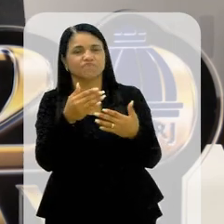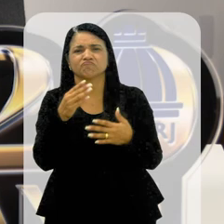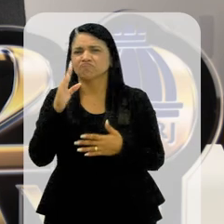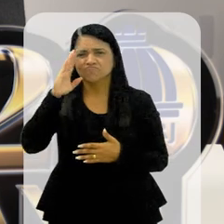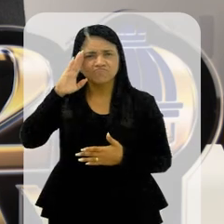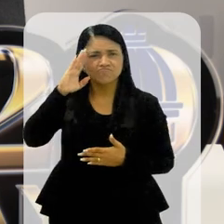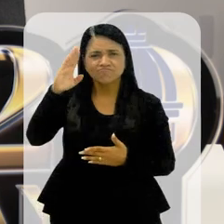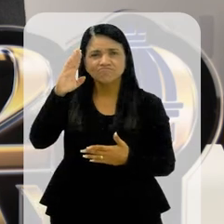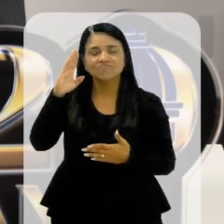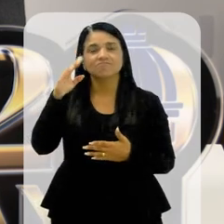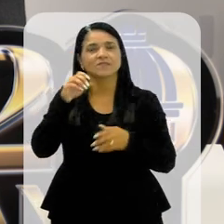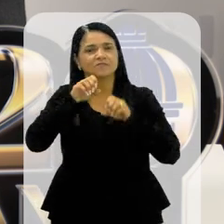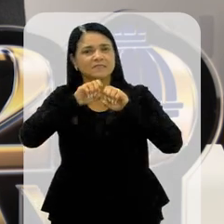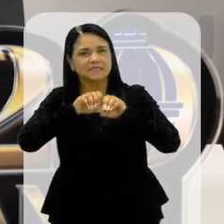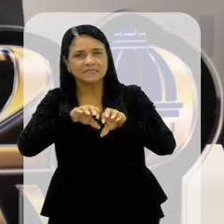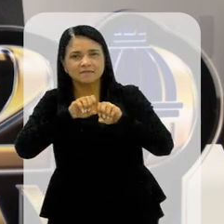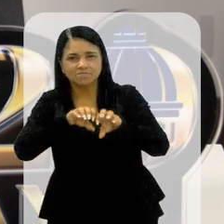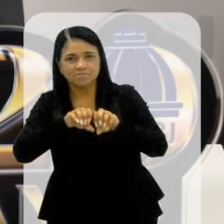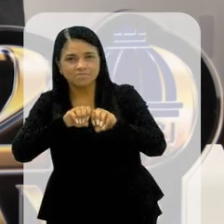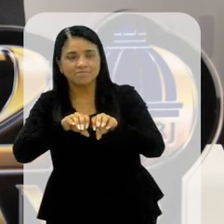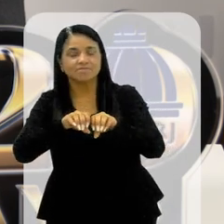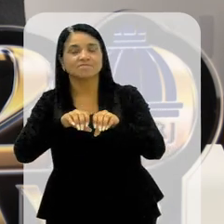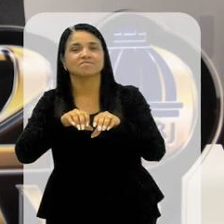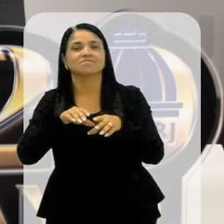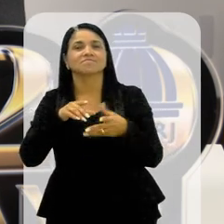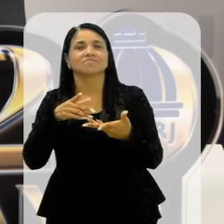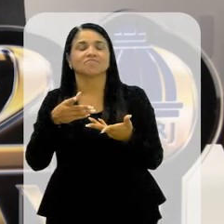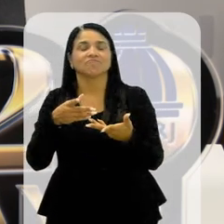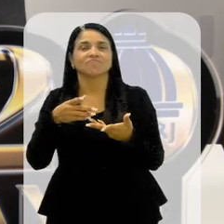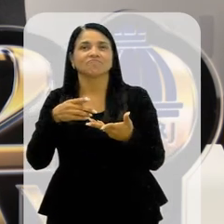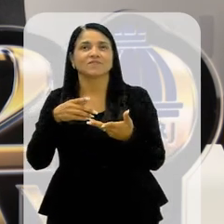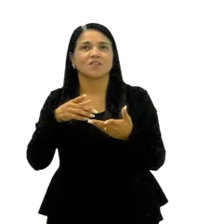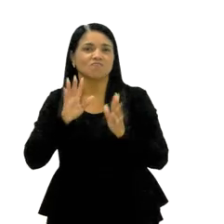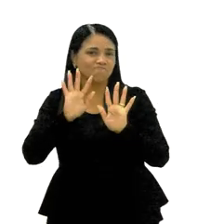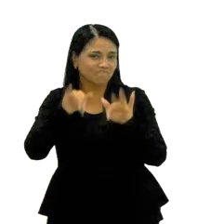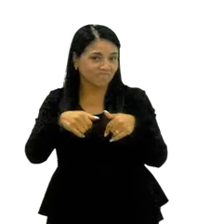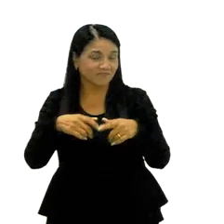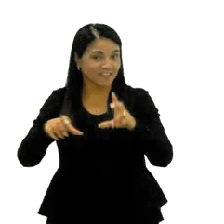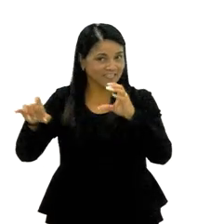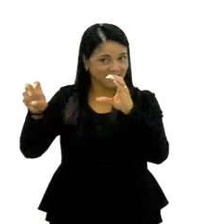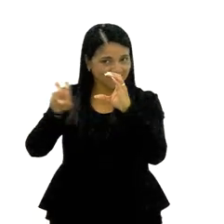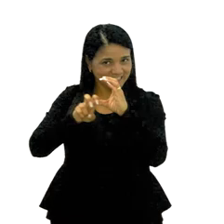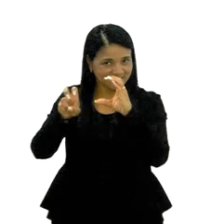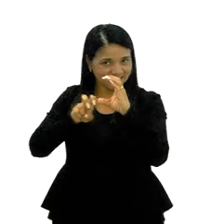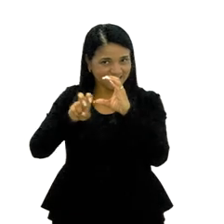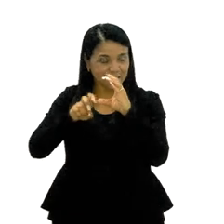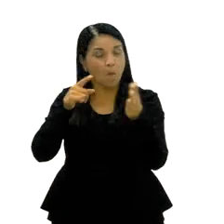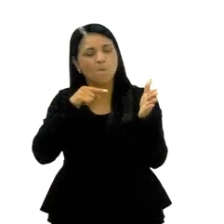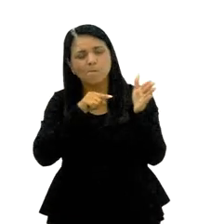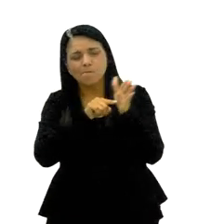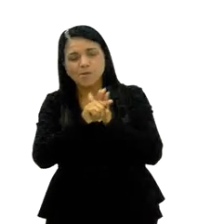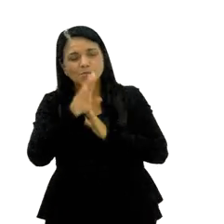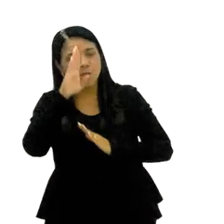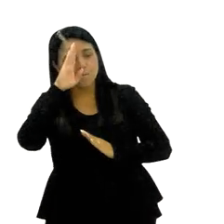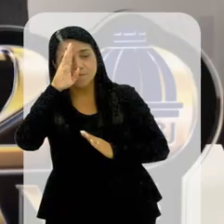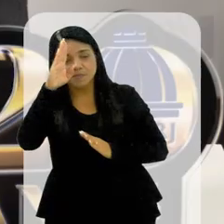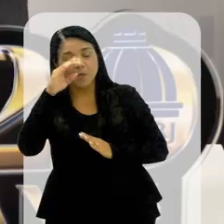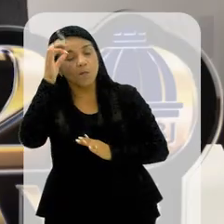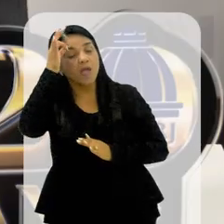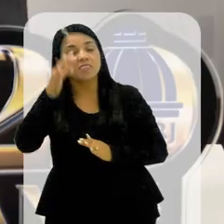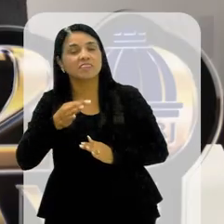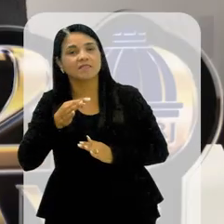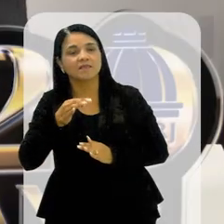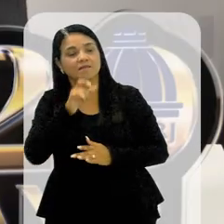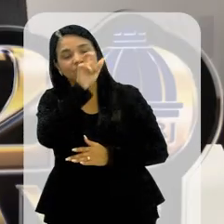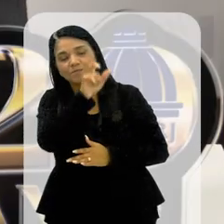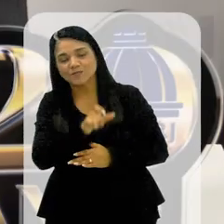entrevista. Acho que é fundamental essa coisa do ensinamento. E sempre que eu termino Quintas com Quintais, eu faço uma pergunta que é fundamental